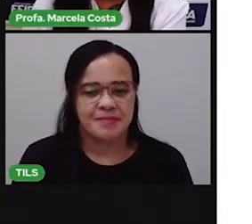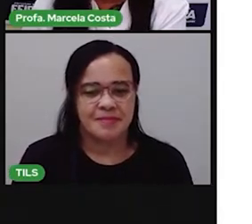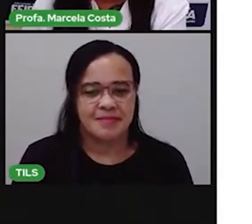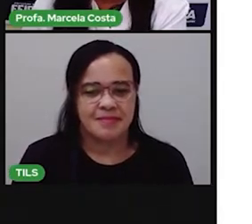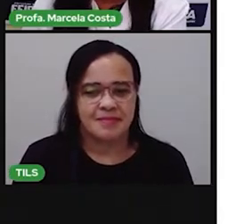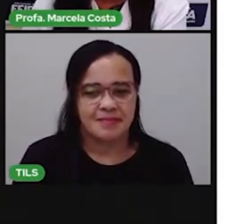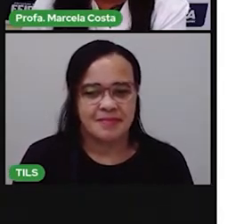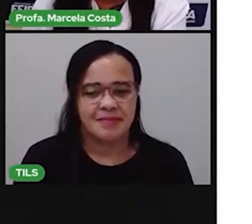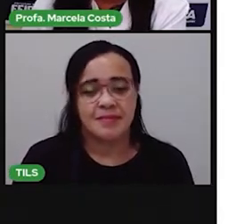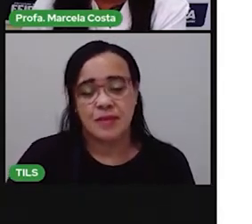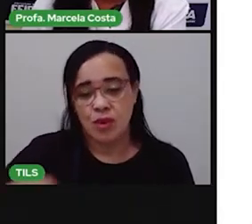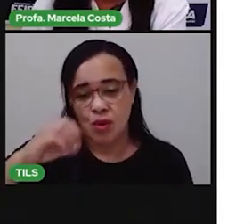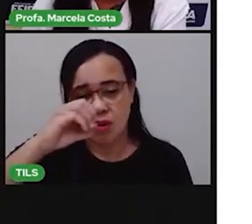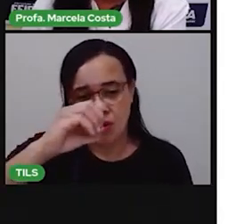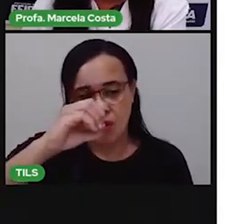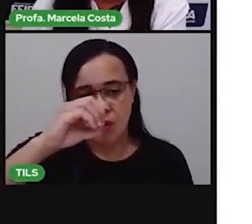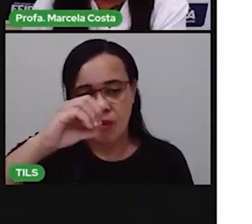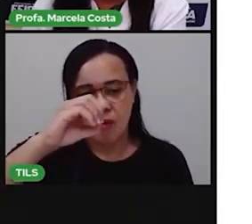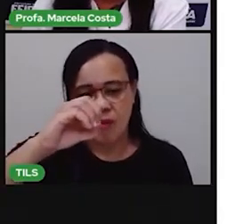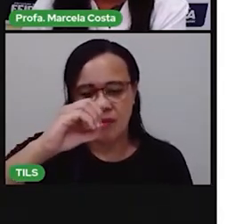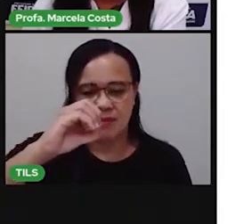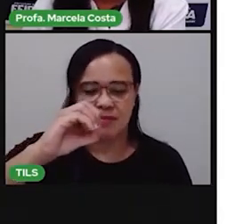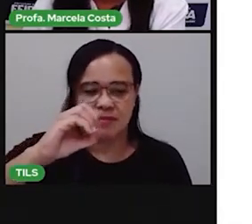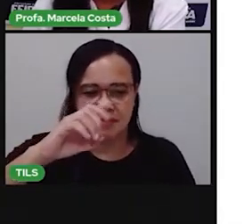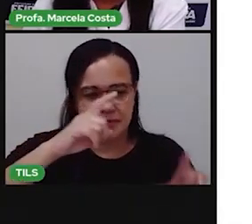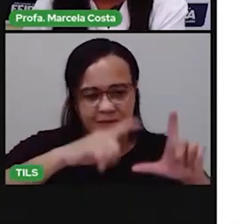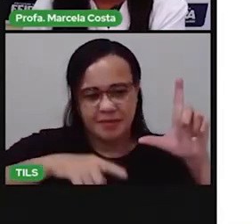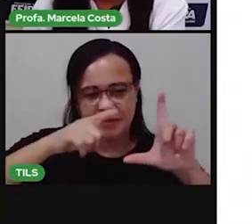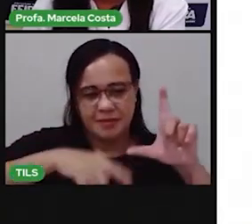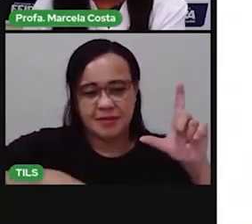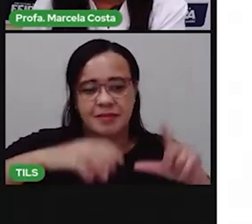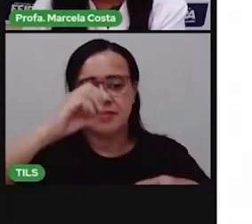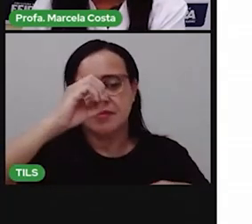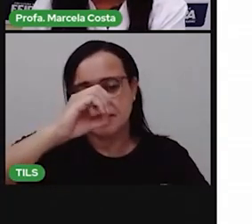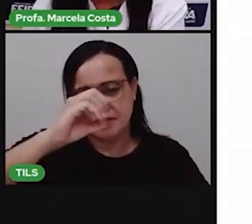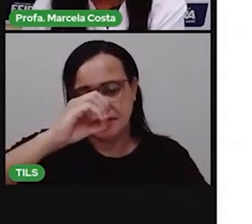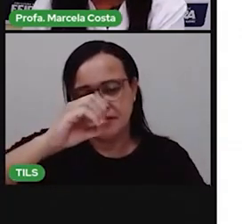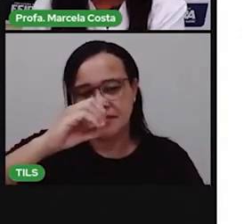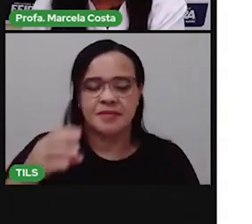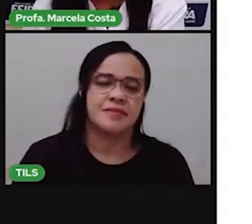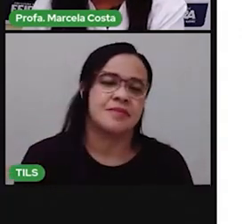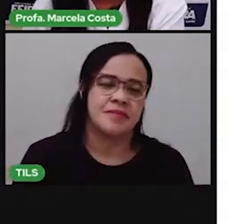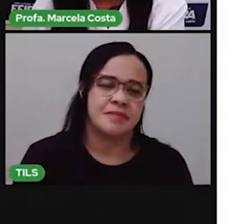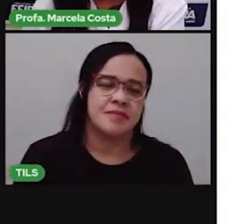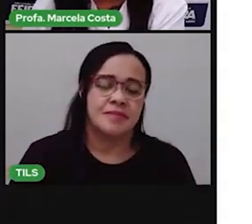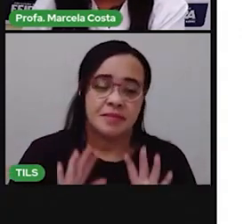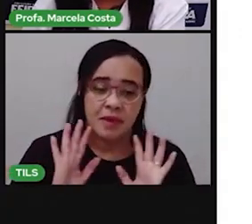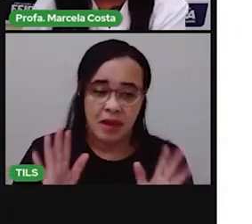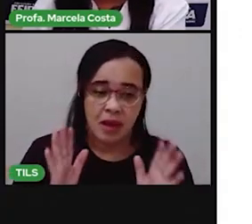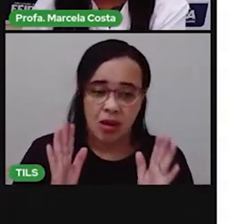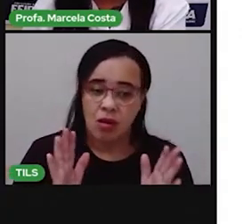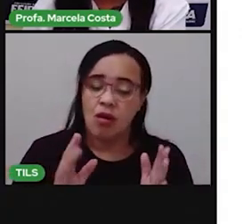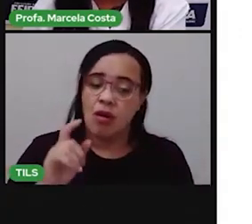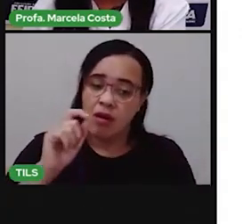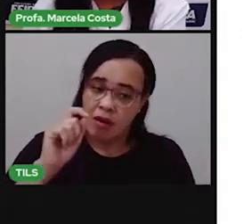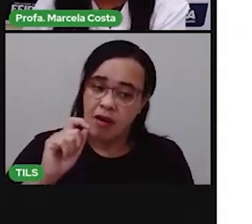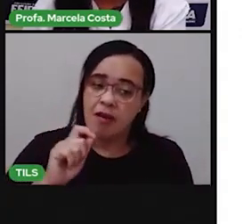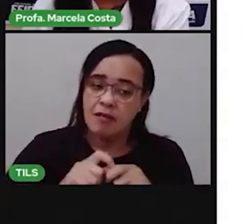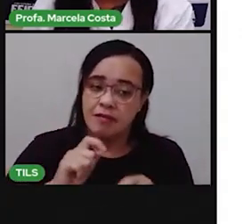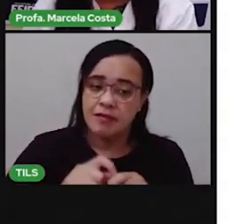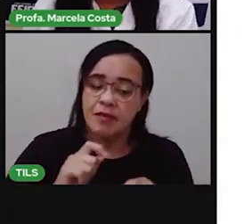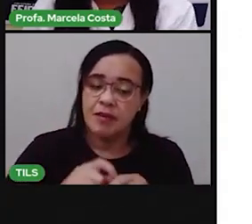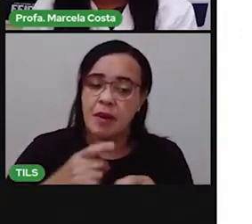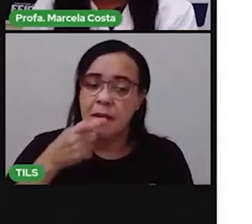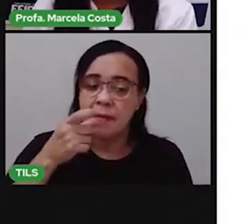É a letra O. Muito bem. Agora falta descrever uma palavra que rime com